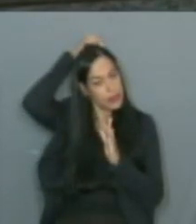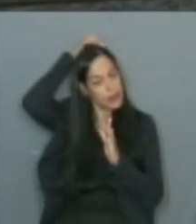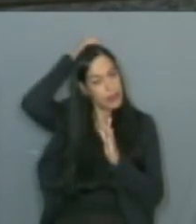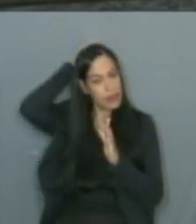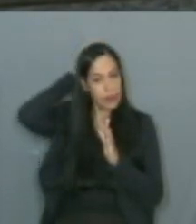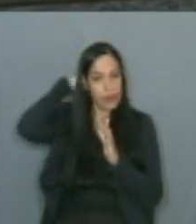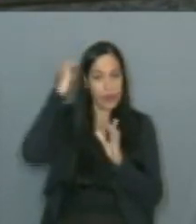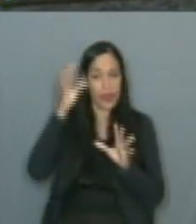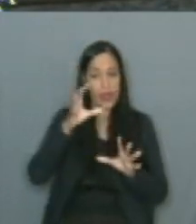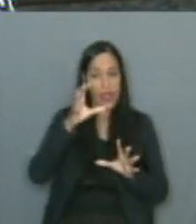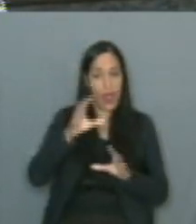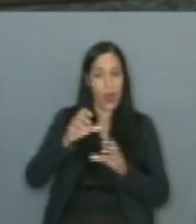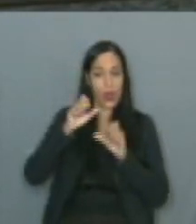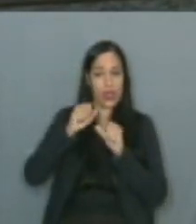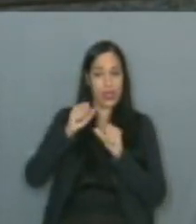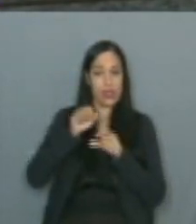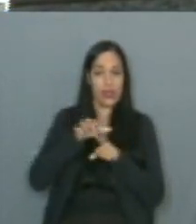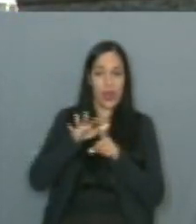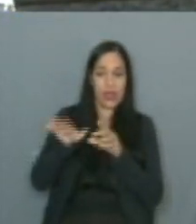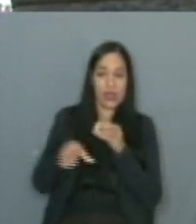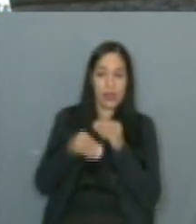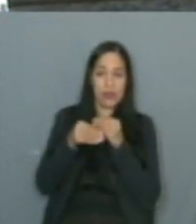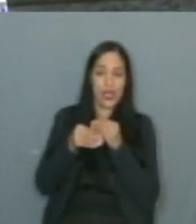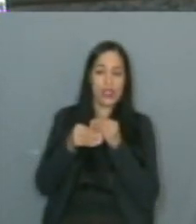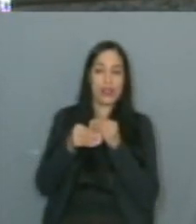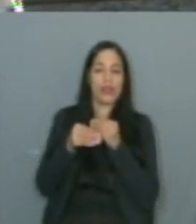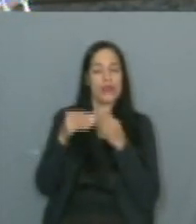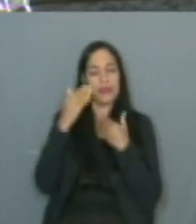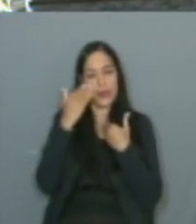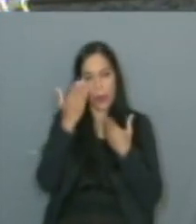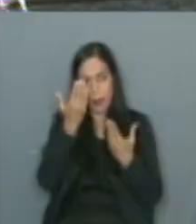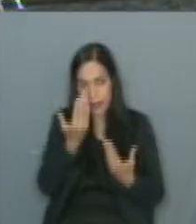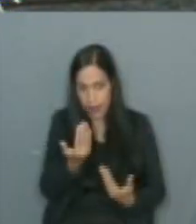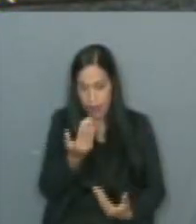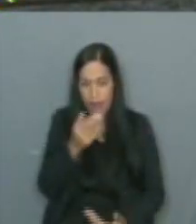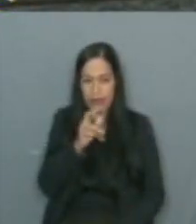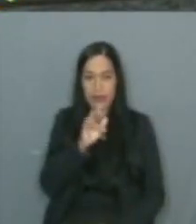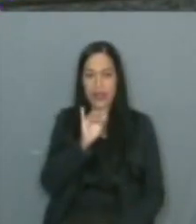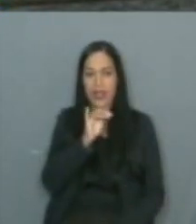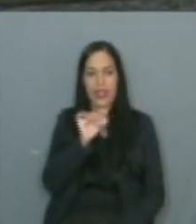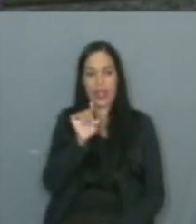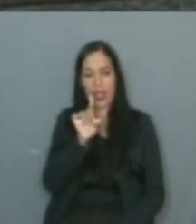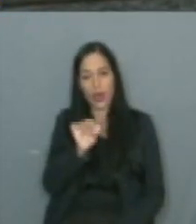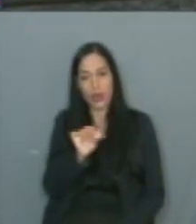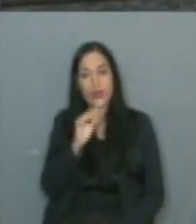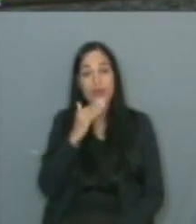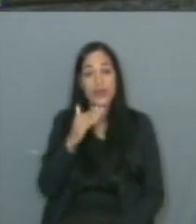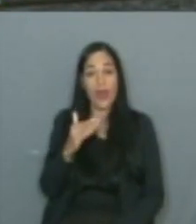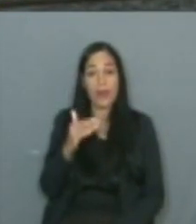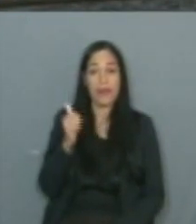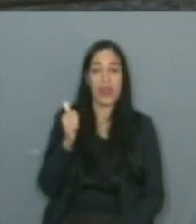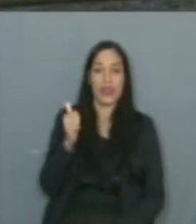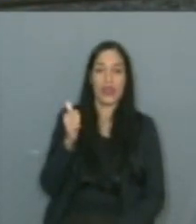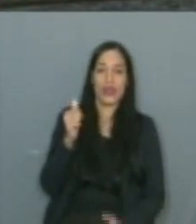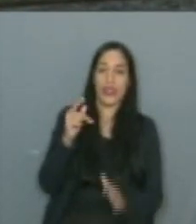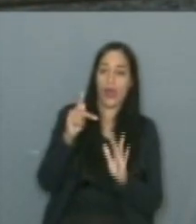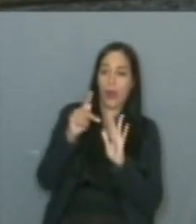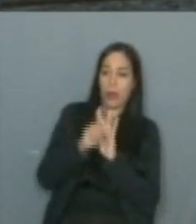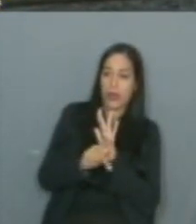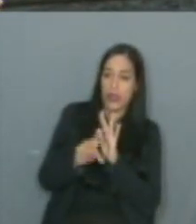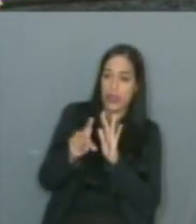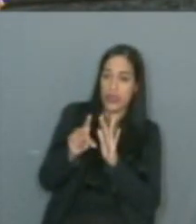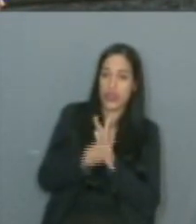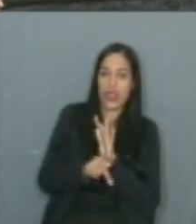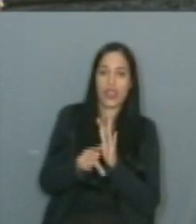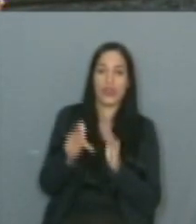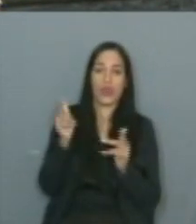essa emenda, que eu acho... Obrigada, Rinaldo, porque eu acho que isso vai melhorar muito o projeto